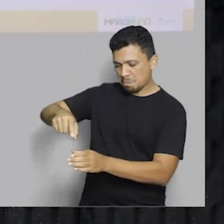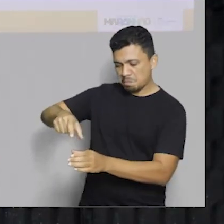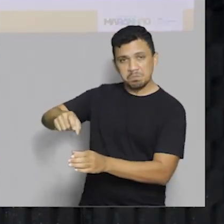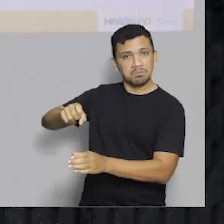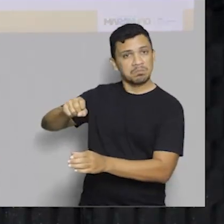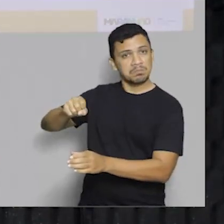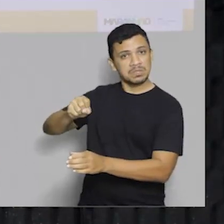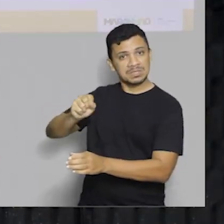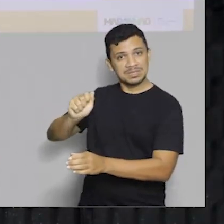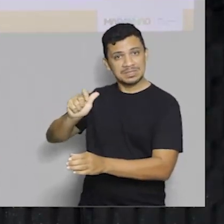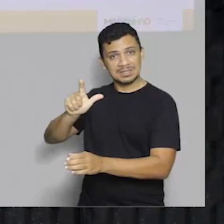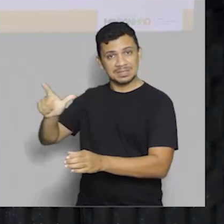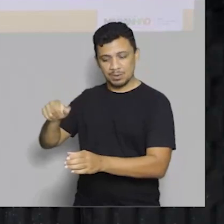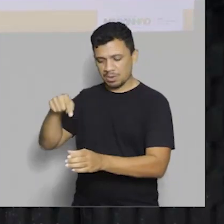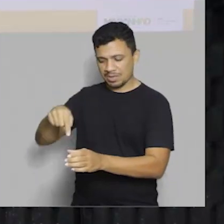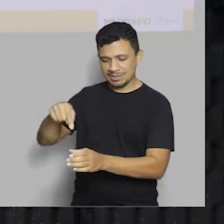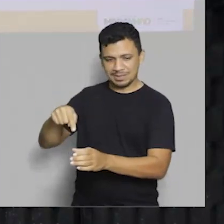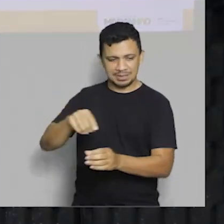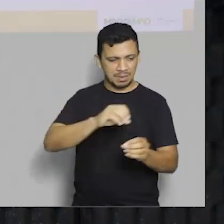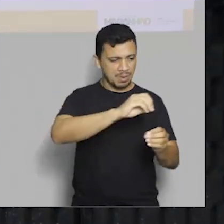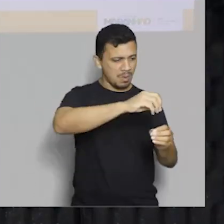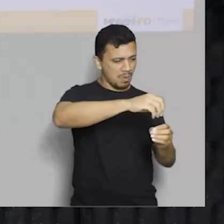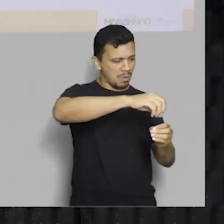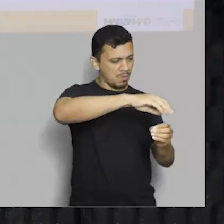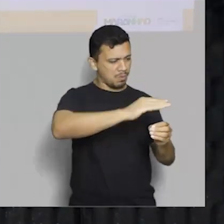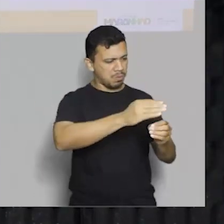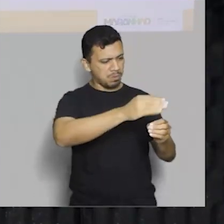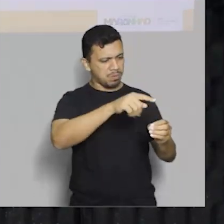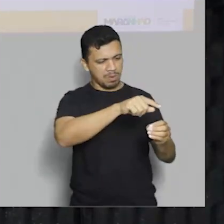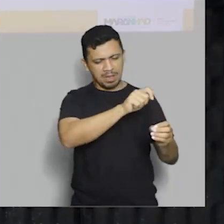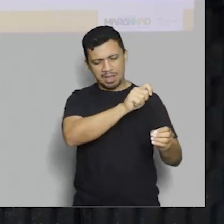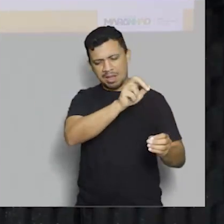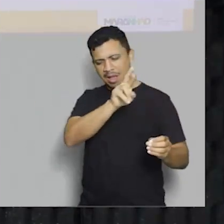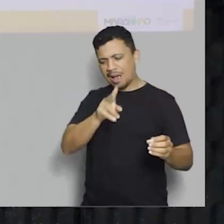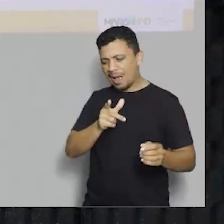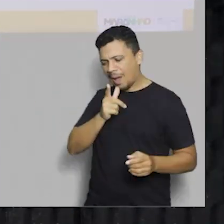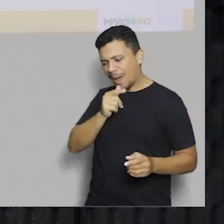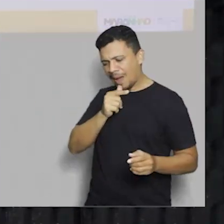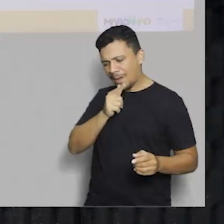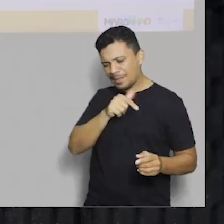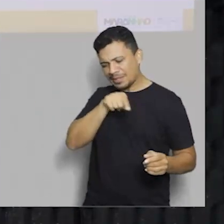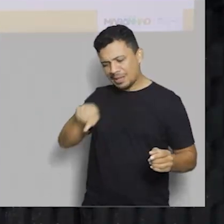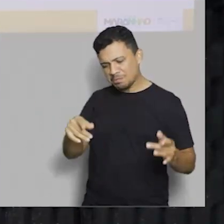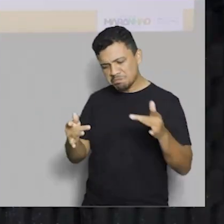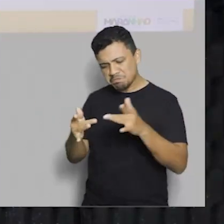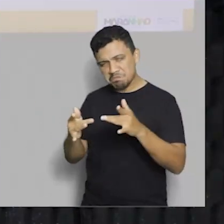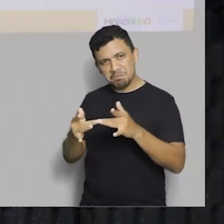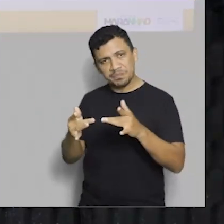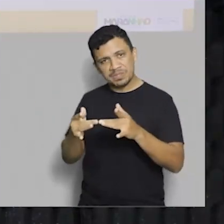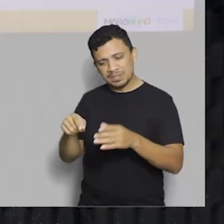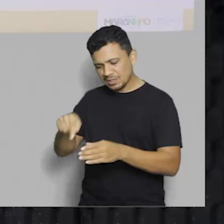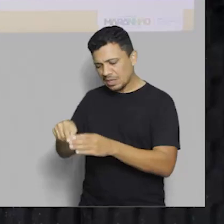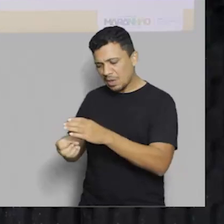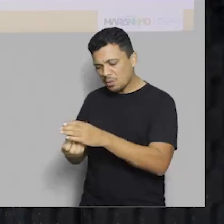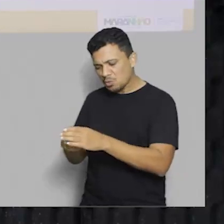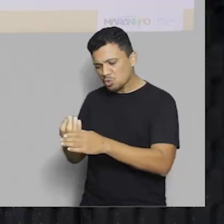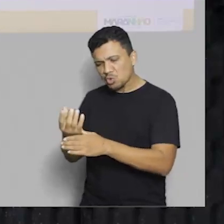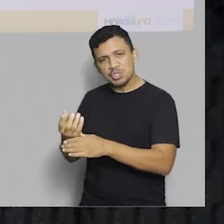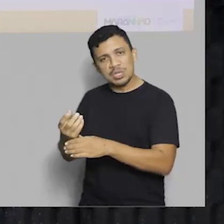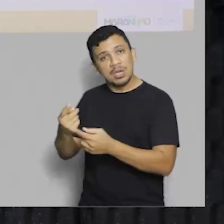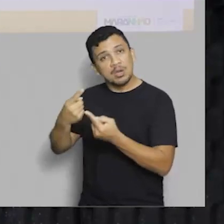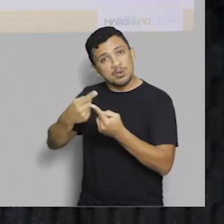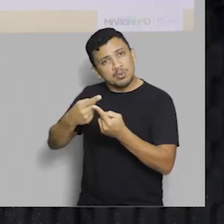sal vai entrar em contato com a umidade do ar. E isso iria gerar umas pedras, um tipo